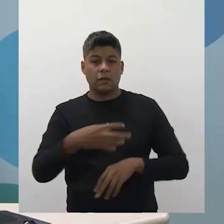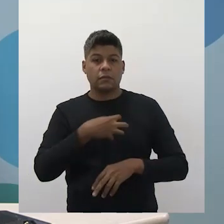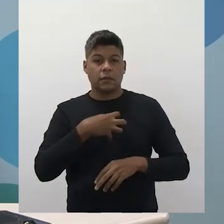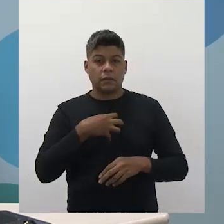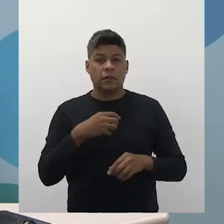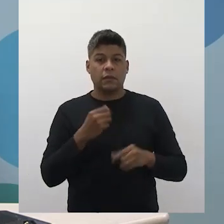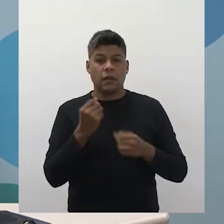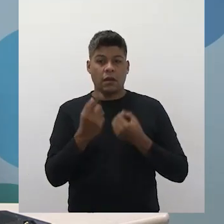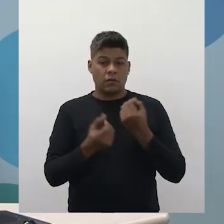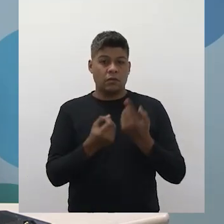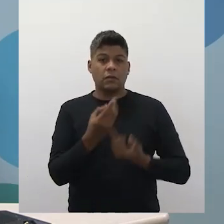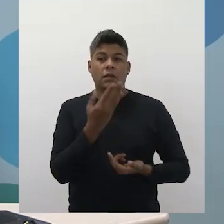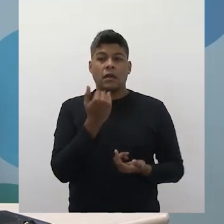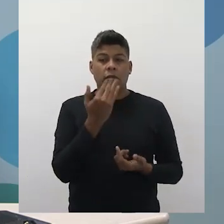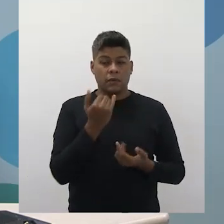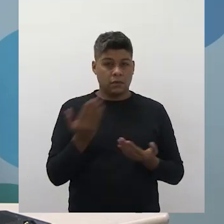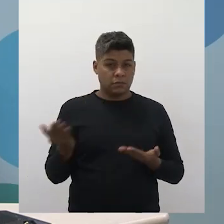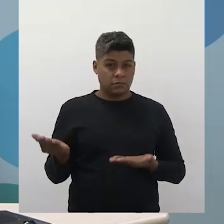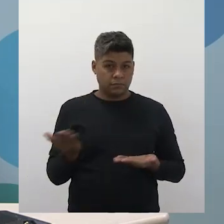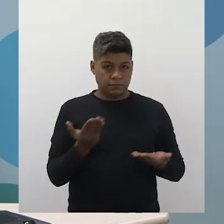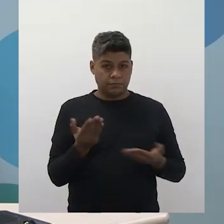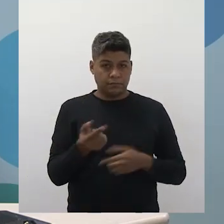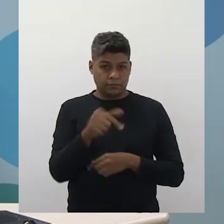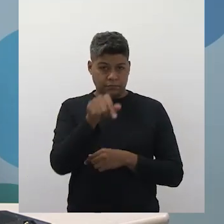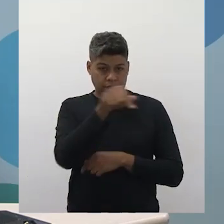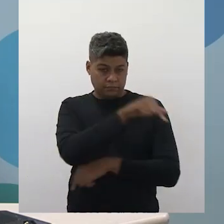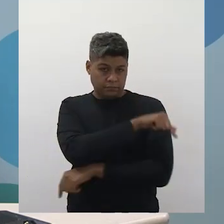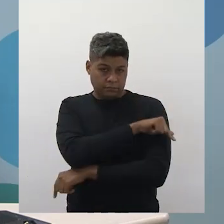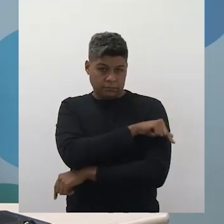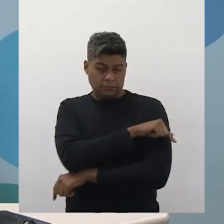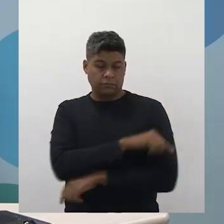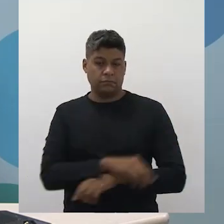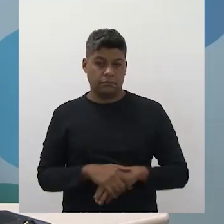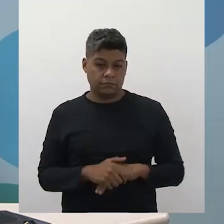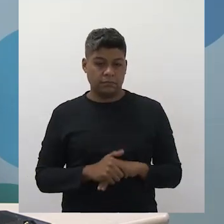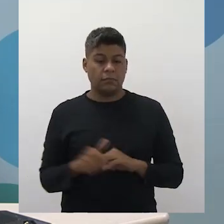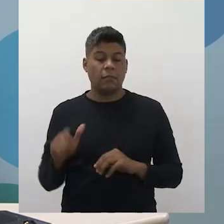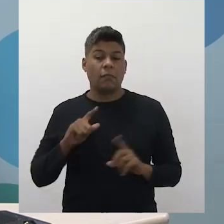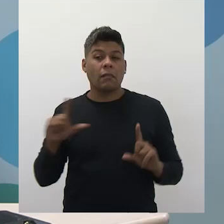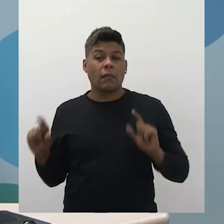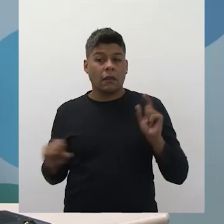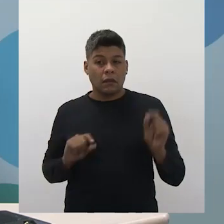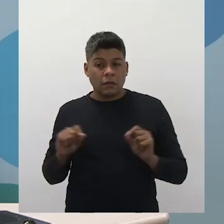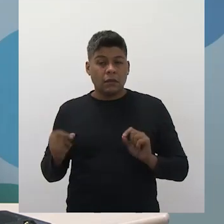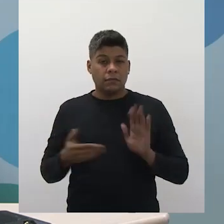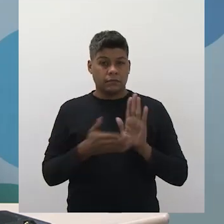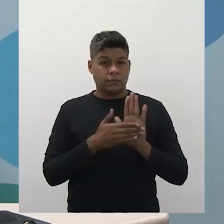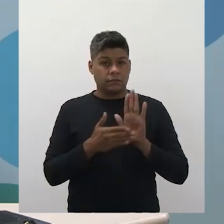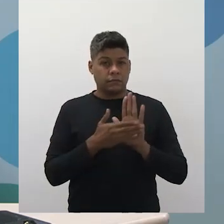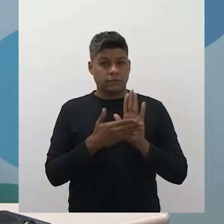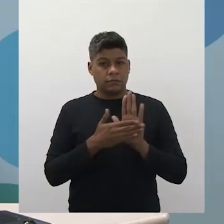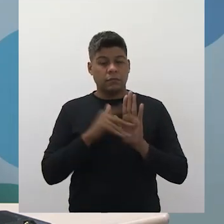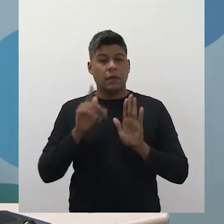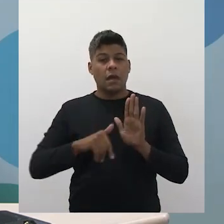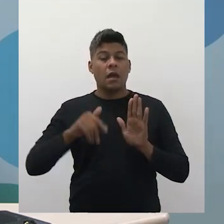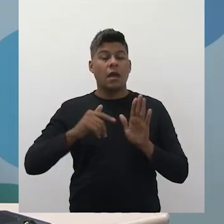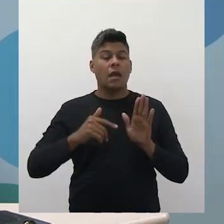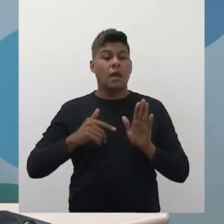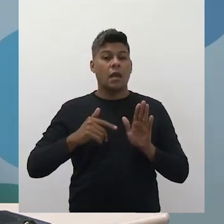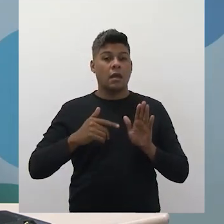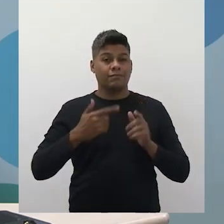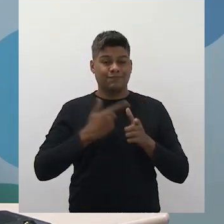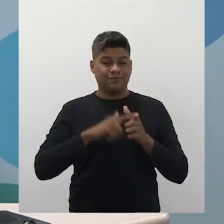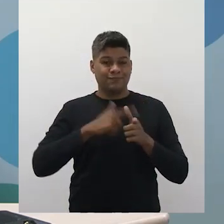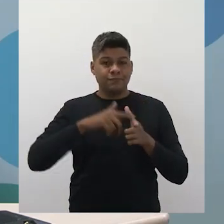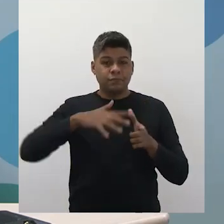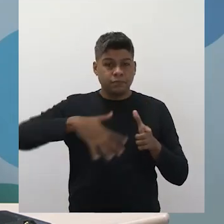alguns alimentos. Tá bom? Para o 7º ano, nós temos a seguinte proposta, que é o impacto ambiental, tá? Que